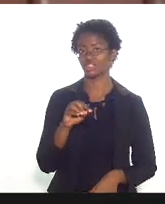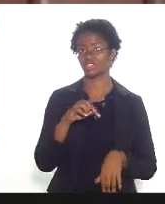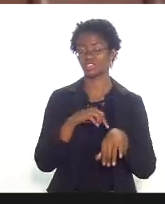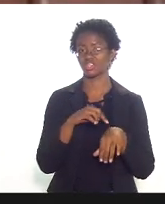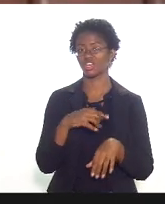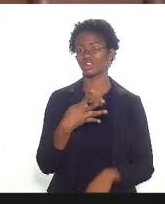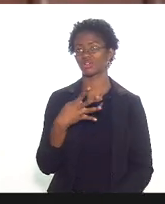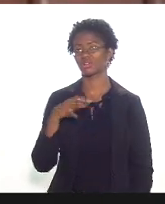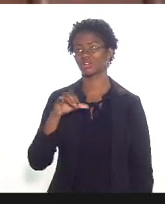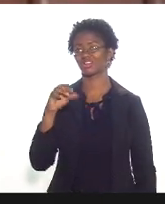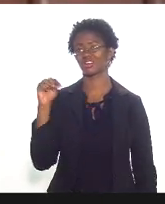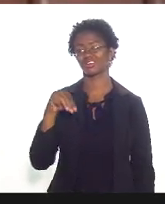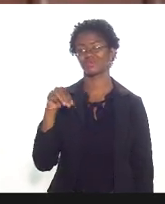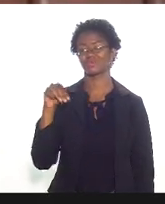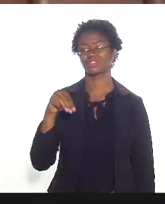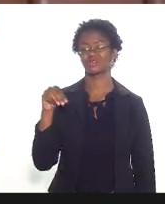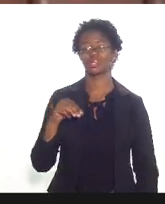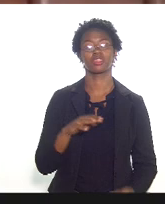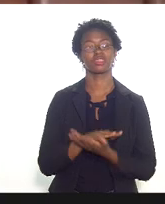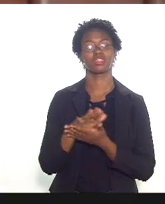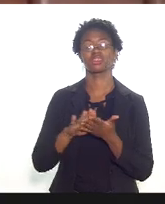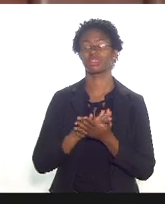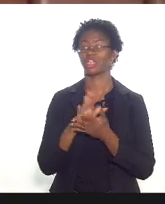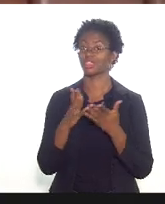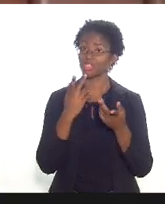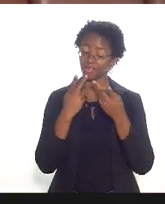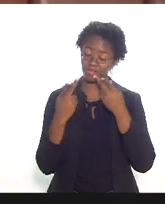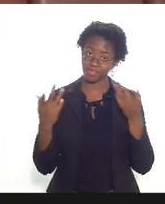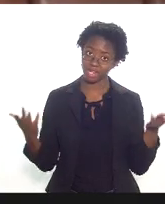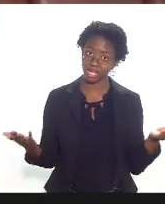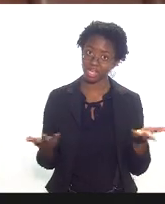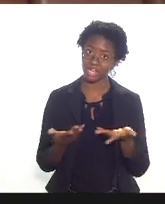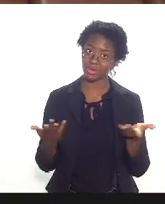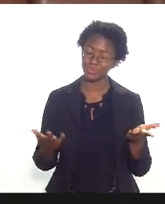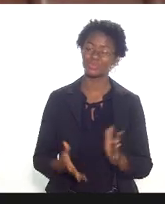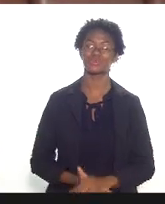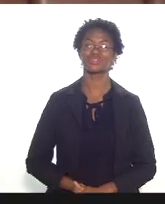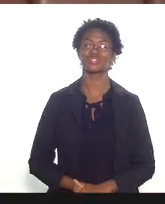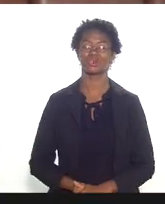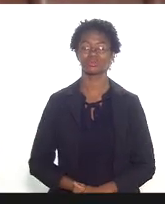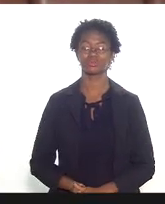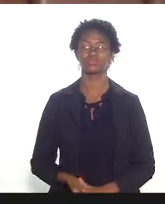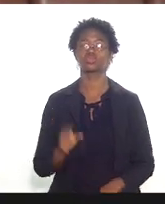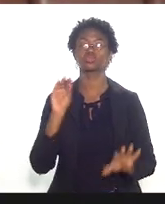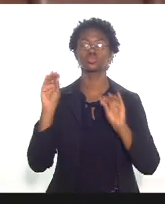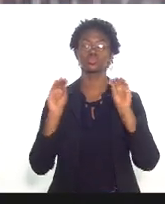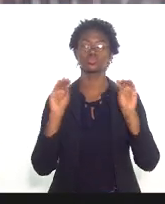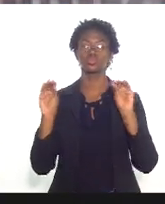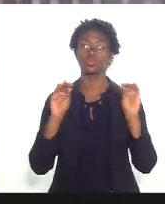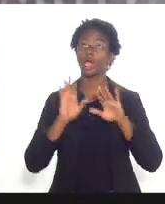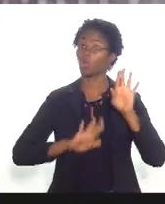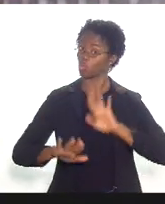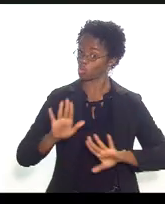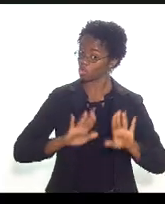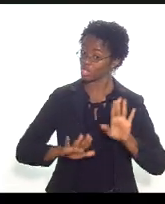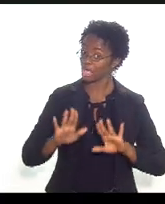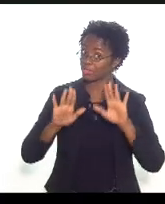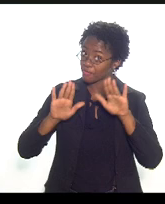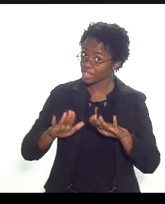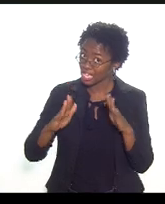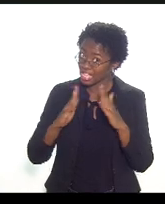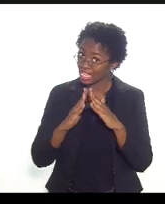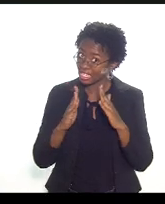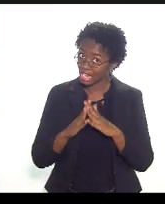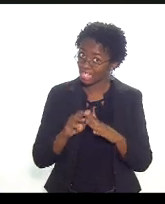minutos, não tendo mais nada a tratar no dia de hoje. Um beijo enorme, se cuidem. Beijo,